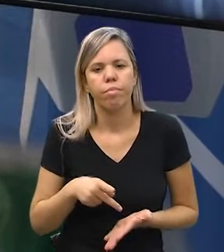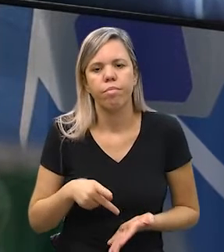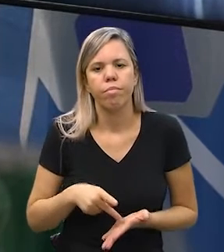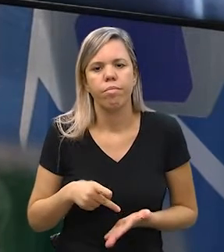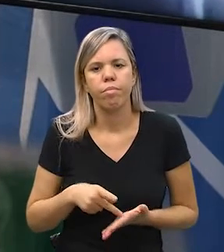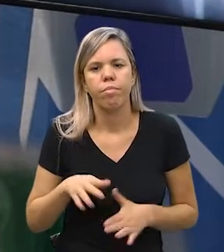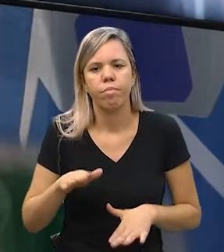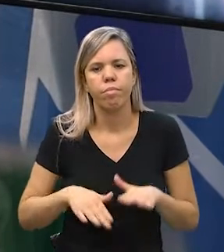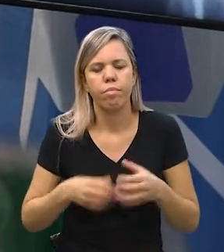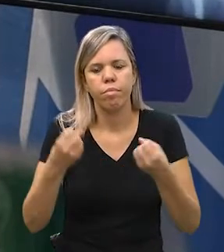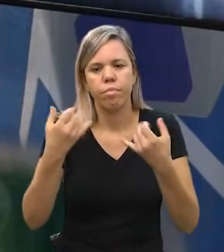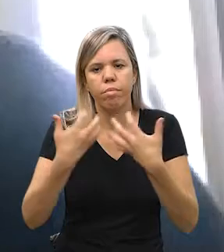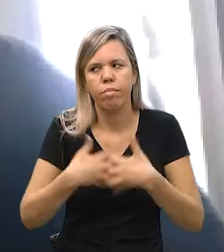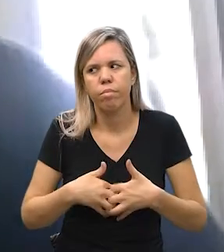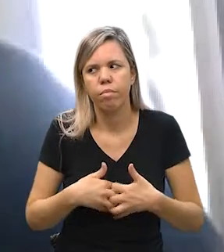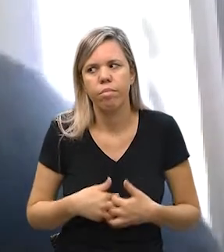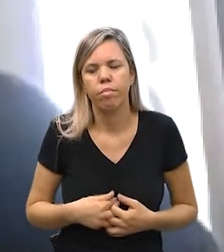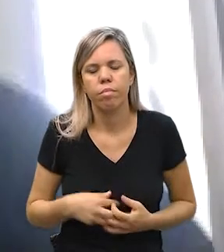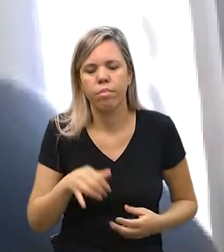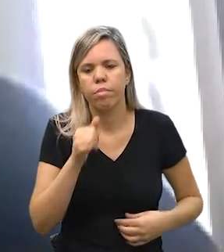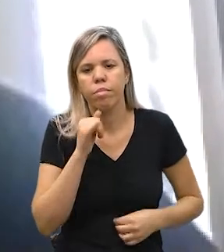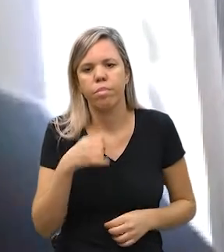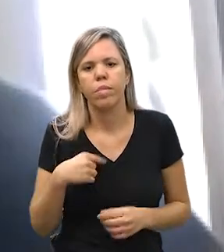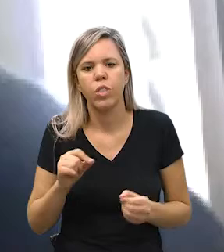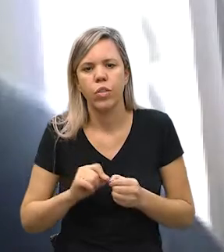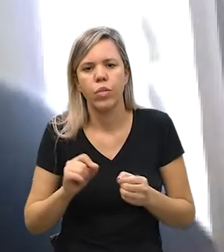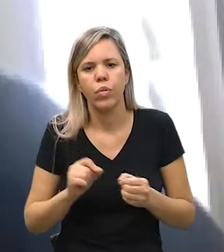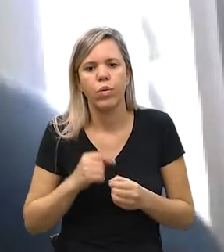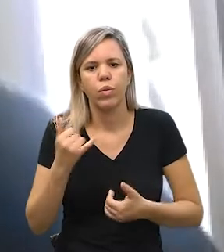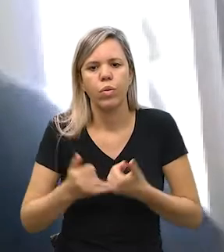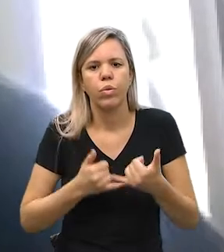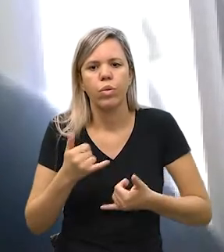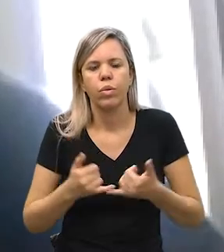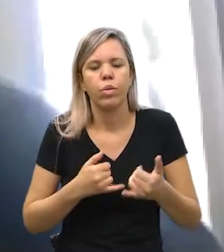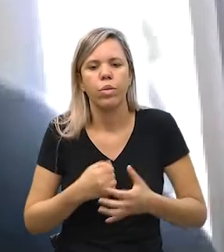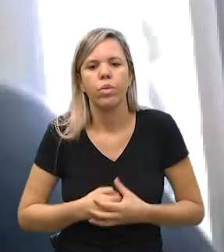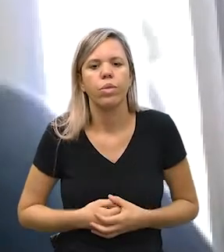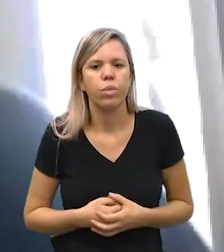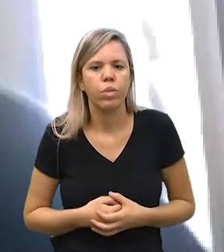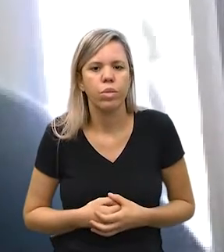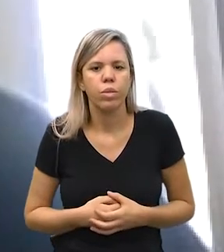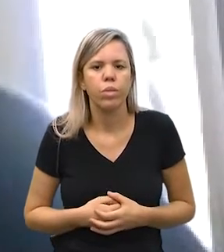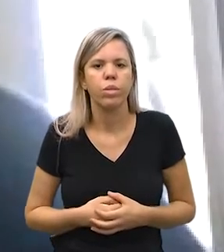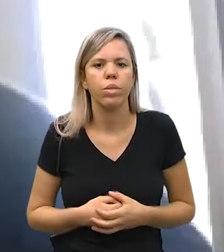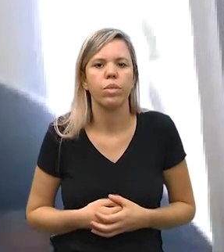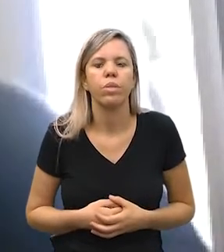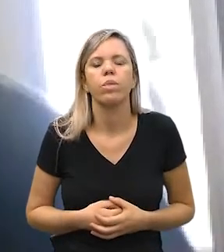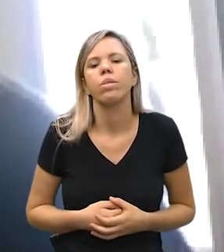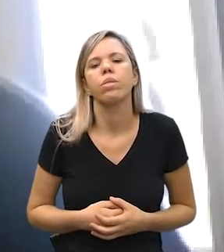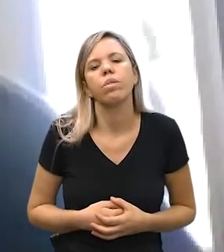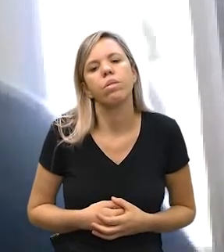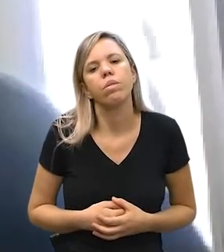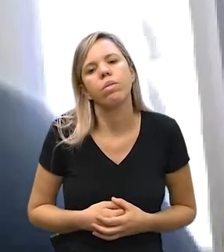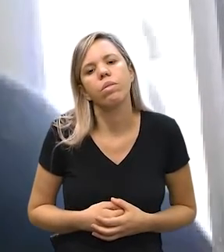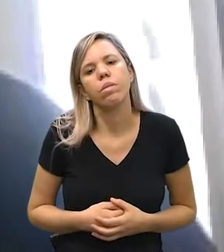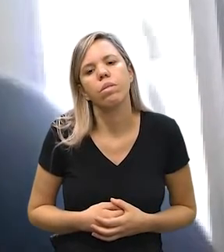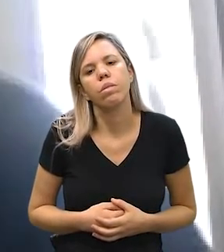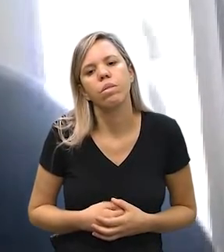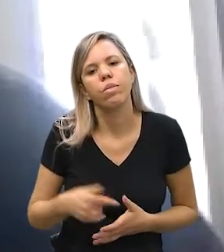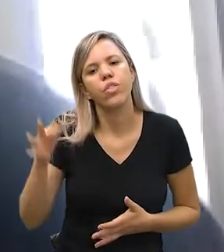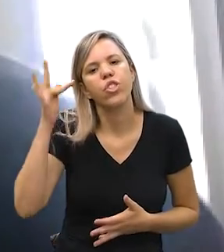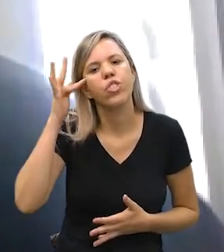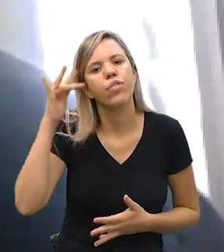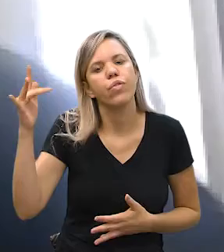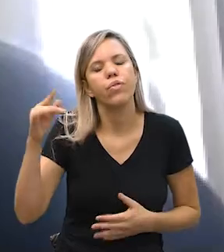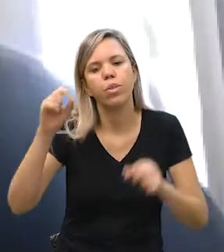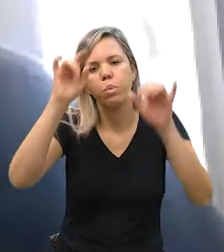Nesse conto especificamente, assim, a gente fez uma brincadeira, uma analogia com aquela fábula da Branca